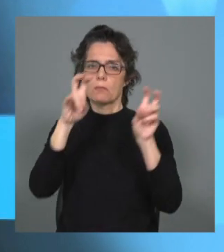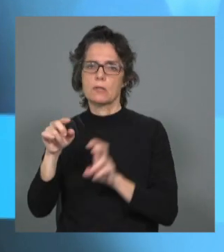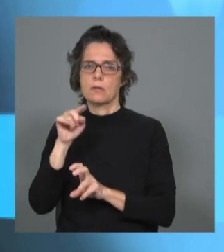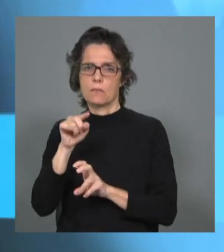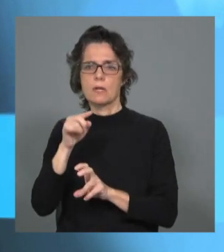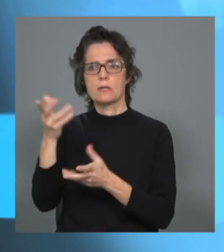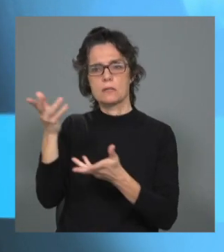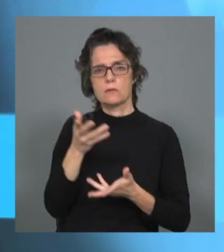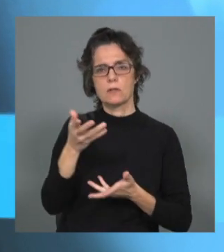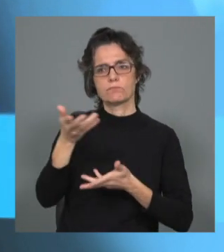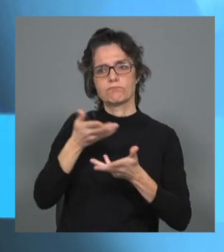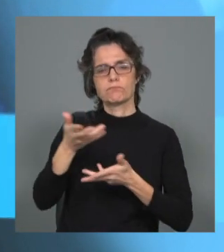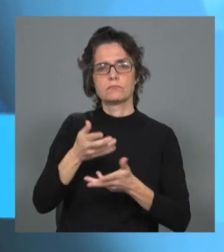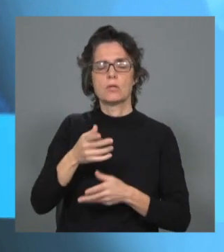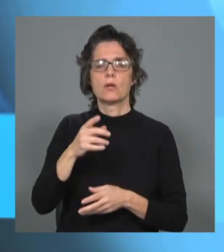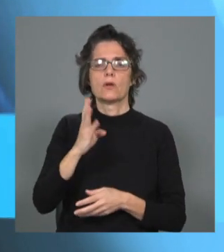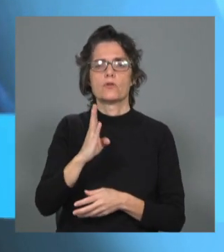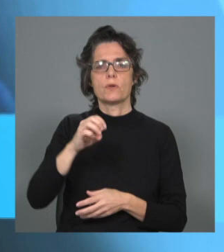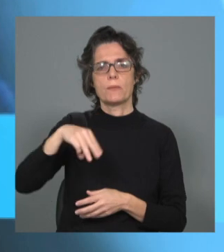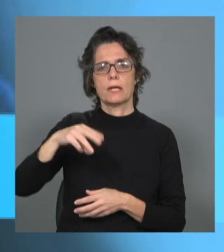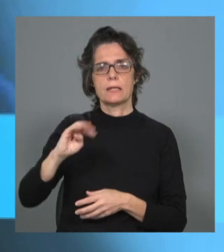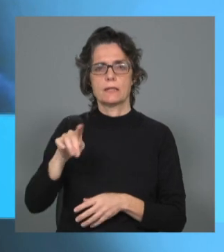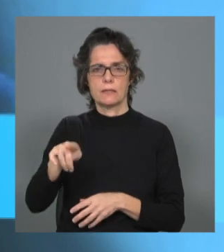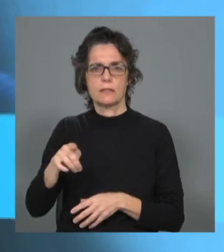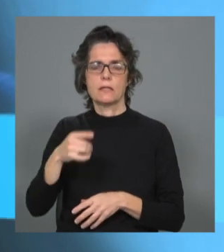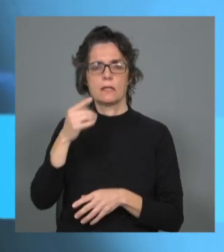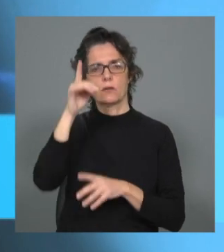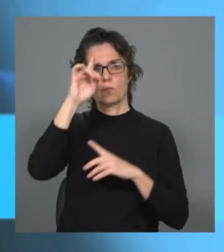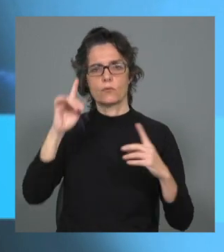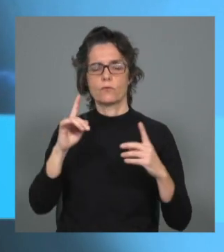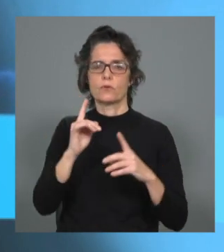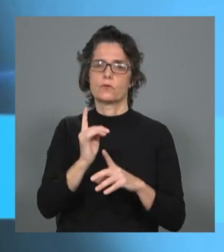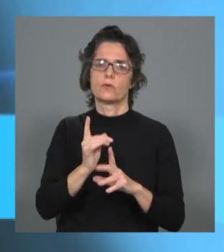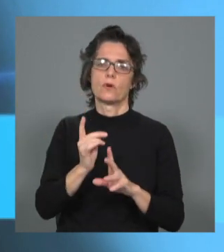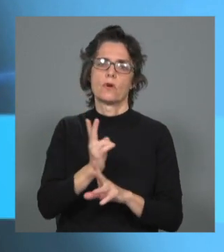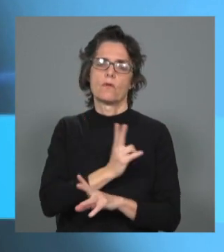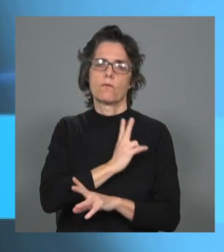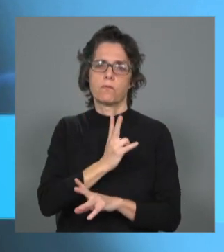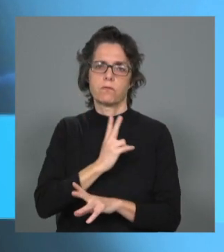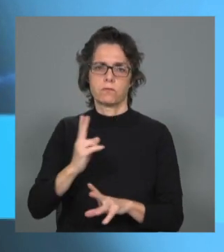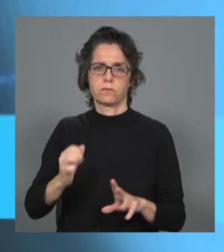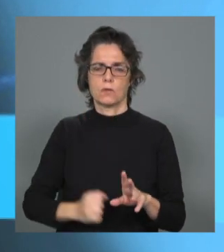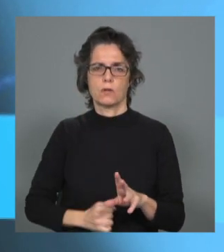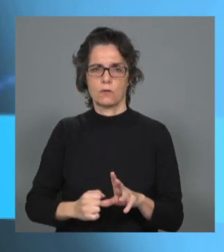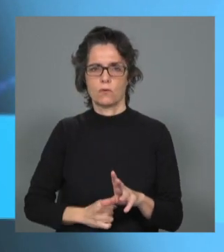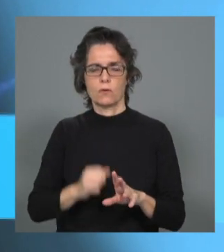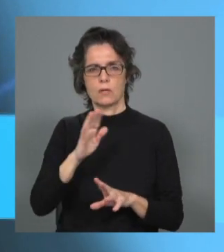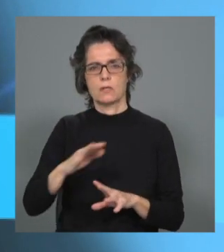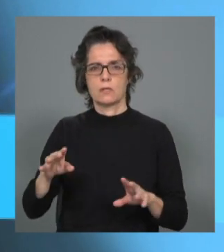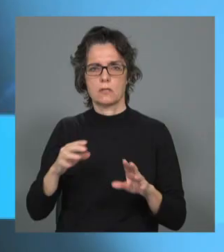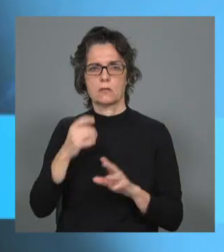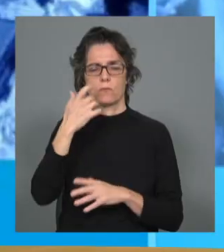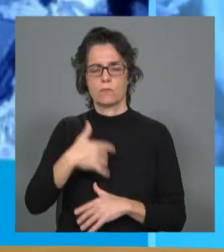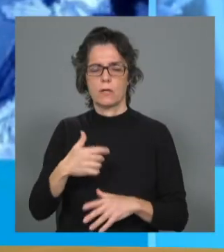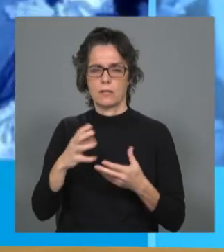José Miguel Sardica, que é professor da Faculdade de Ciências Humanas da Universidade Católica Portuguesa. Boa tarde, obrigado